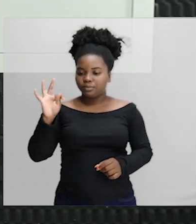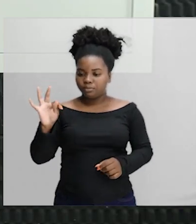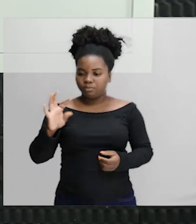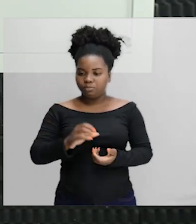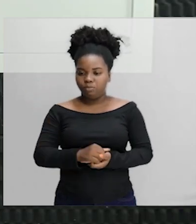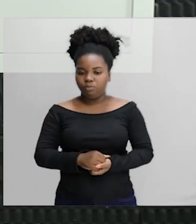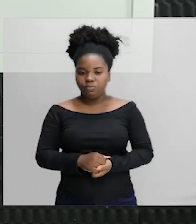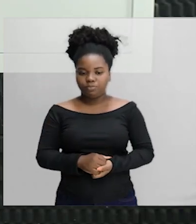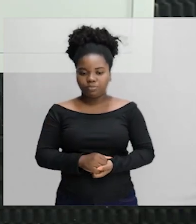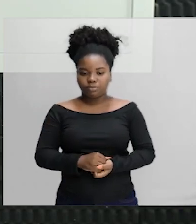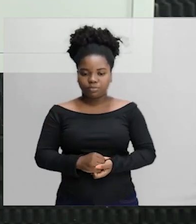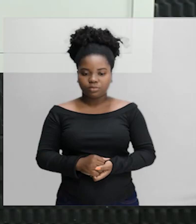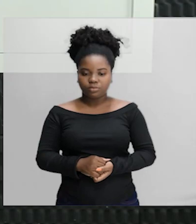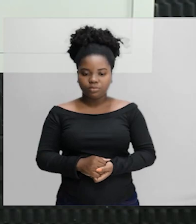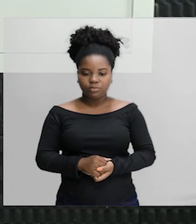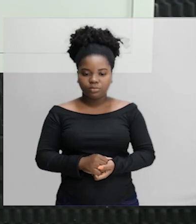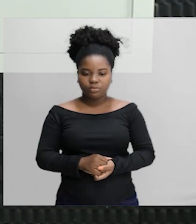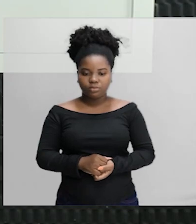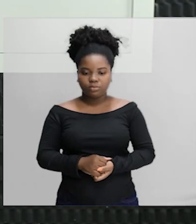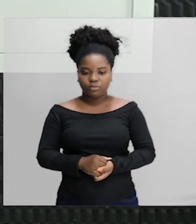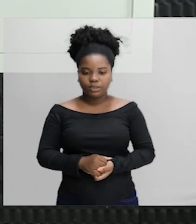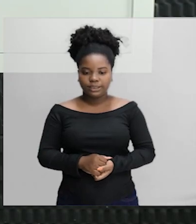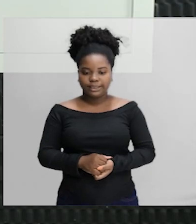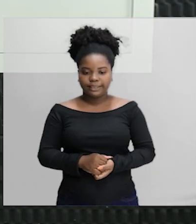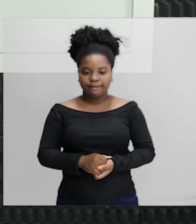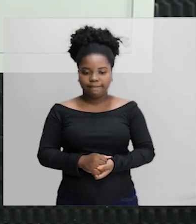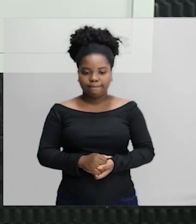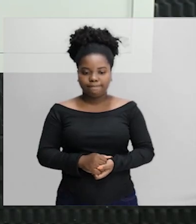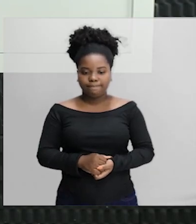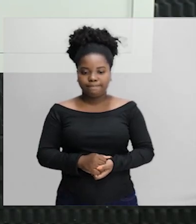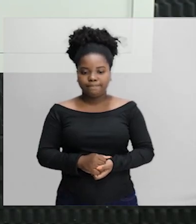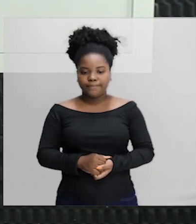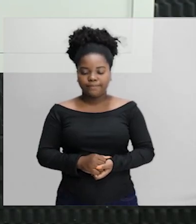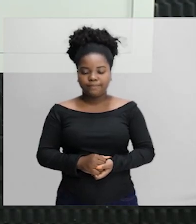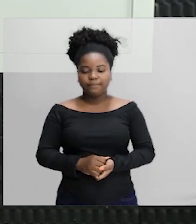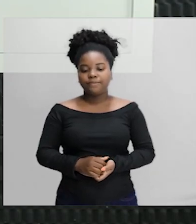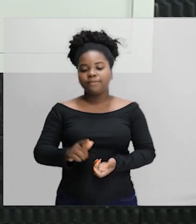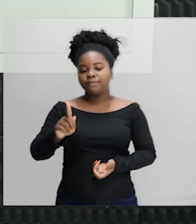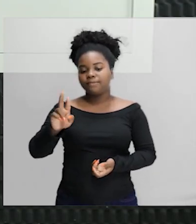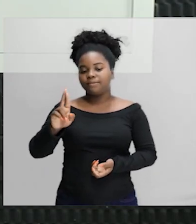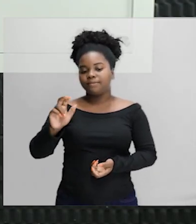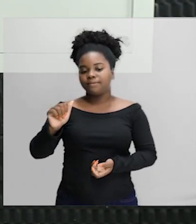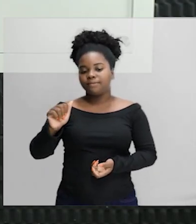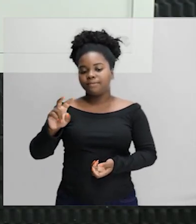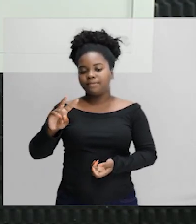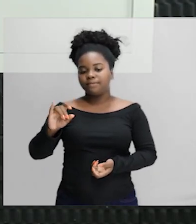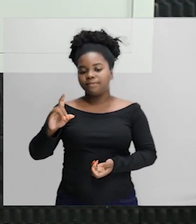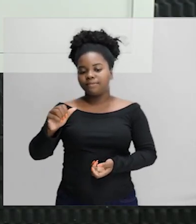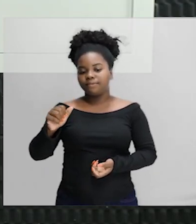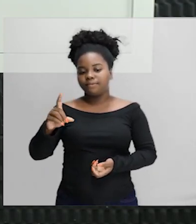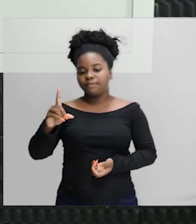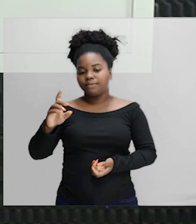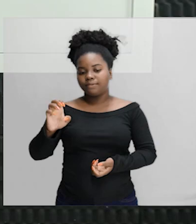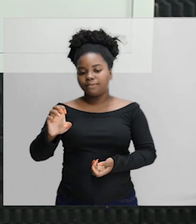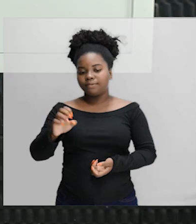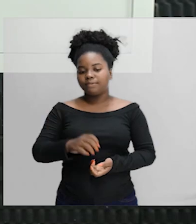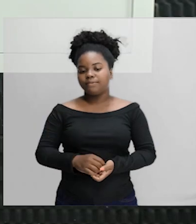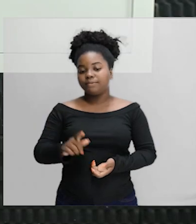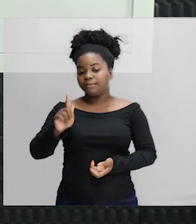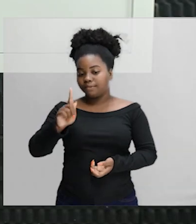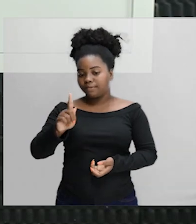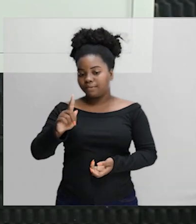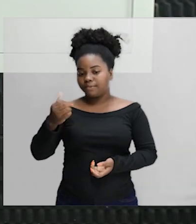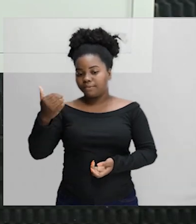né? O campo onde ela está imersa. E a gravidade no local, nós vamos utilizar o